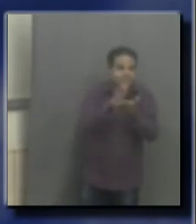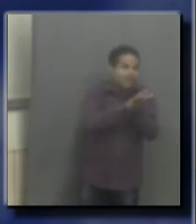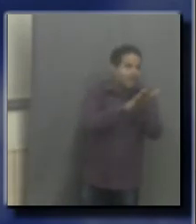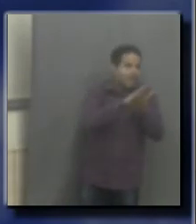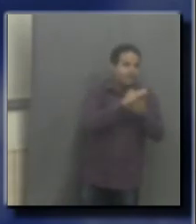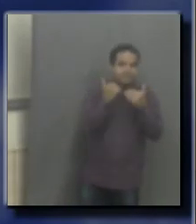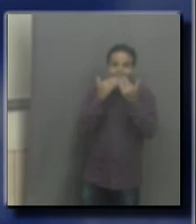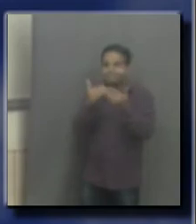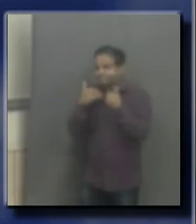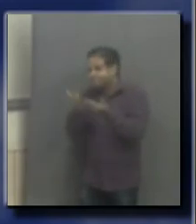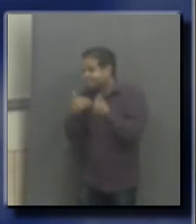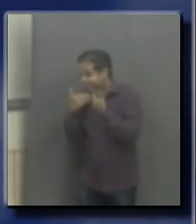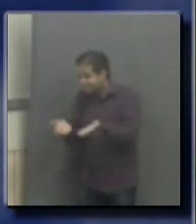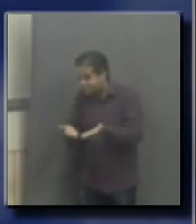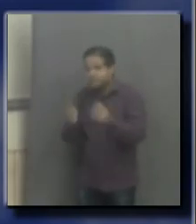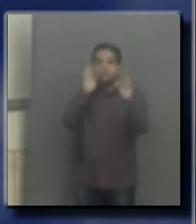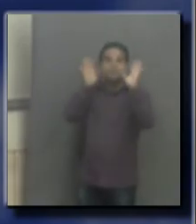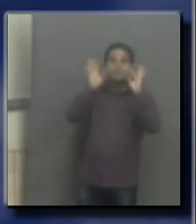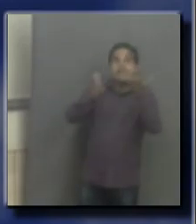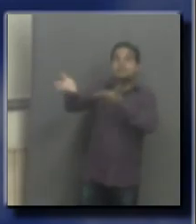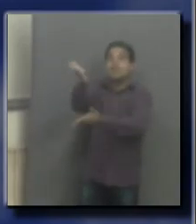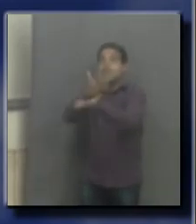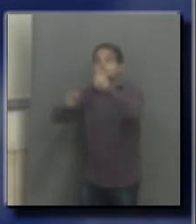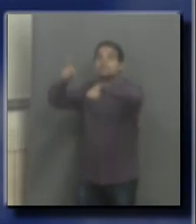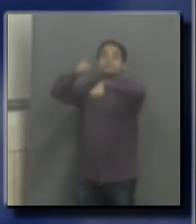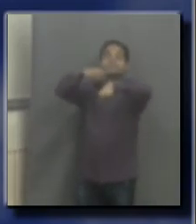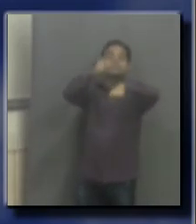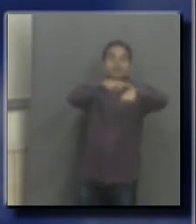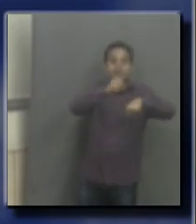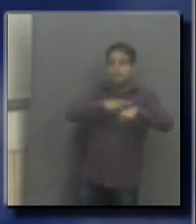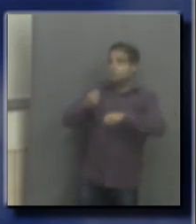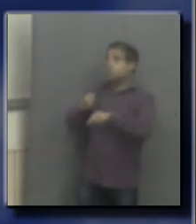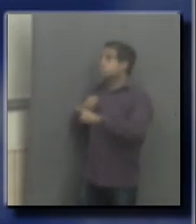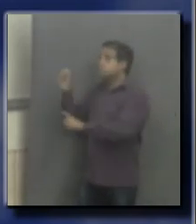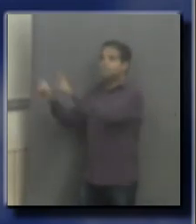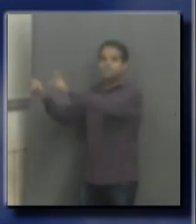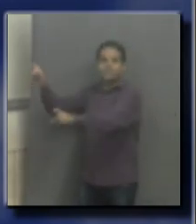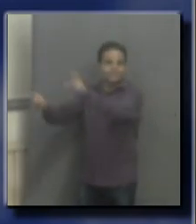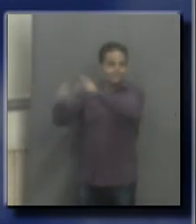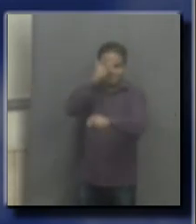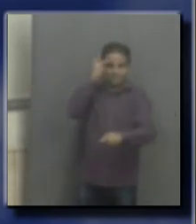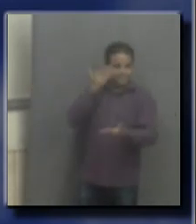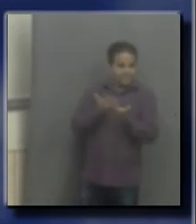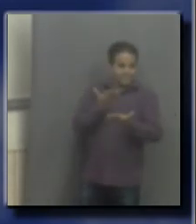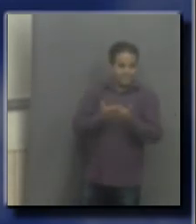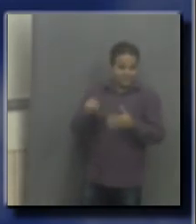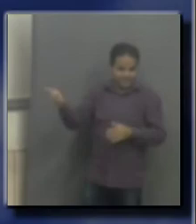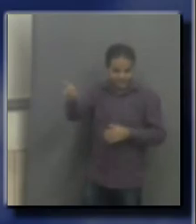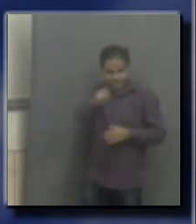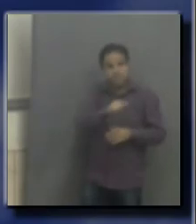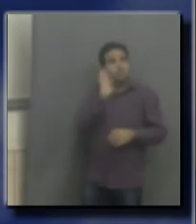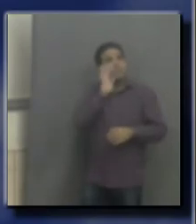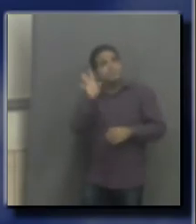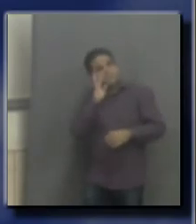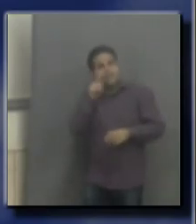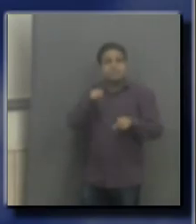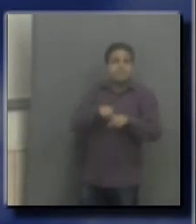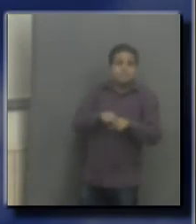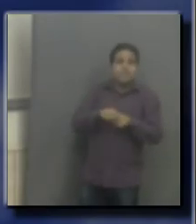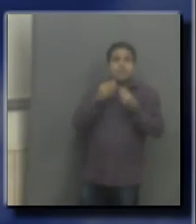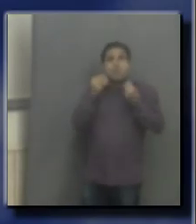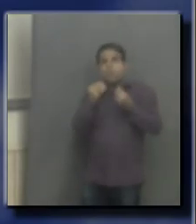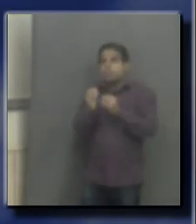né? Então, eu tenho que pensar na relação tempo por número de estudantes. E tenho que pensar como é que a gente